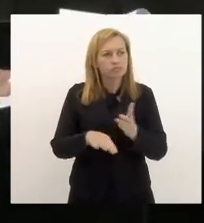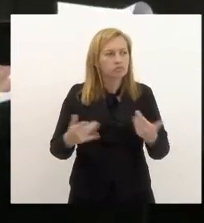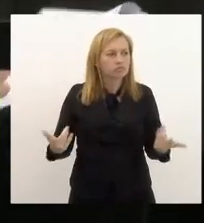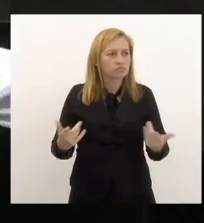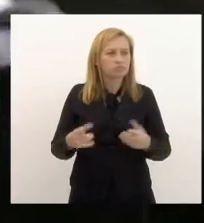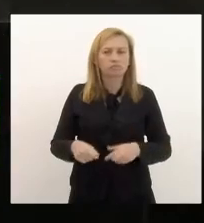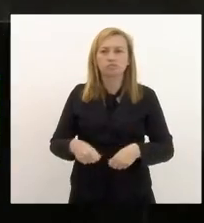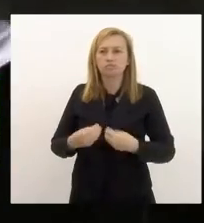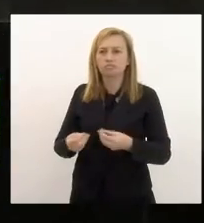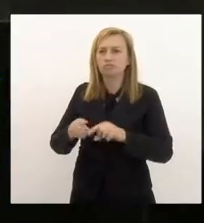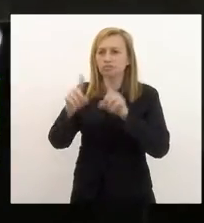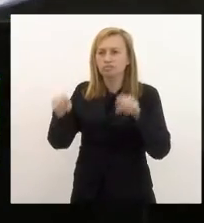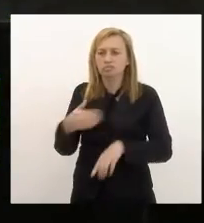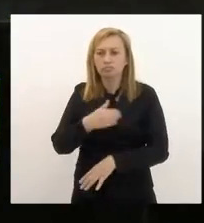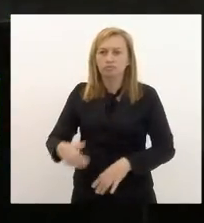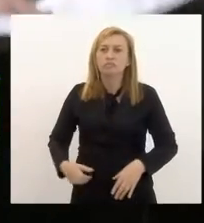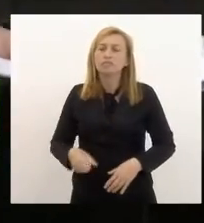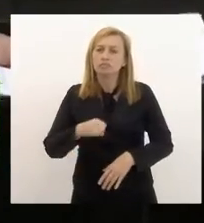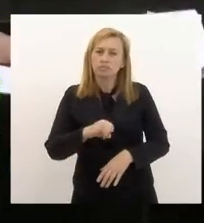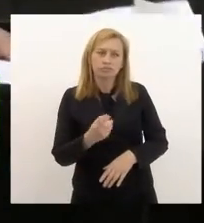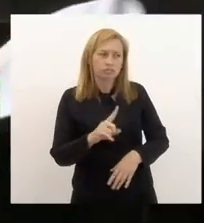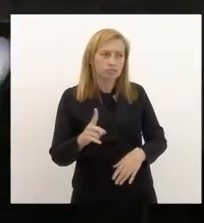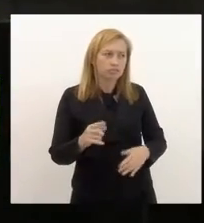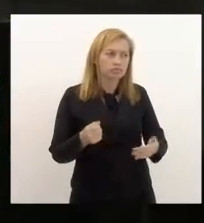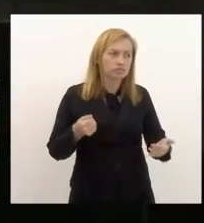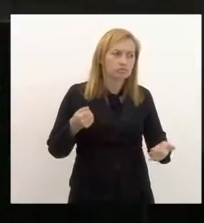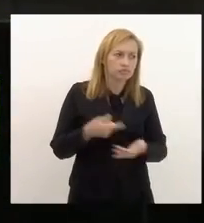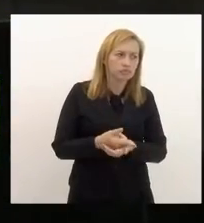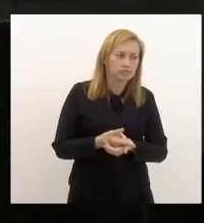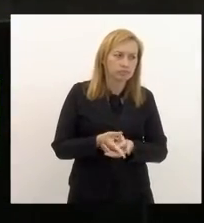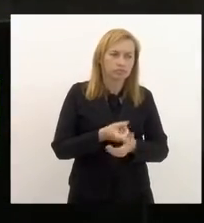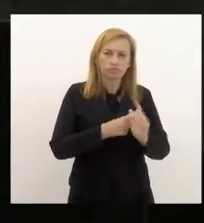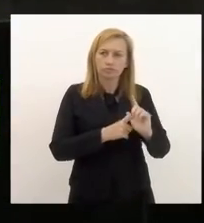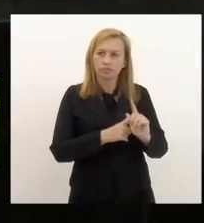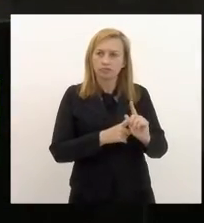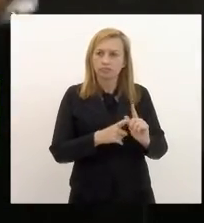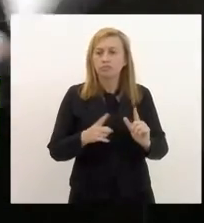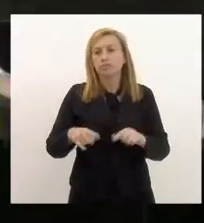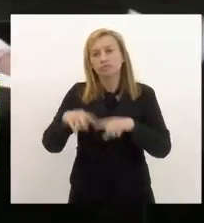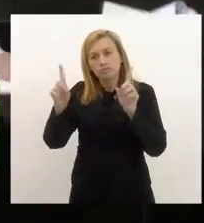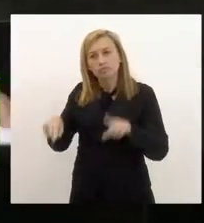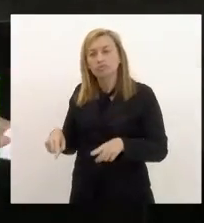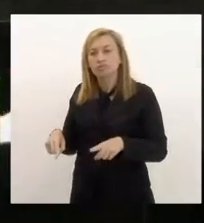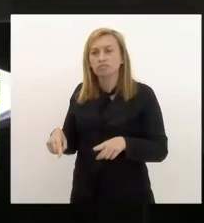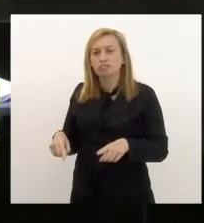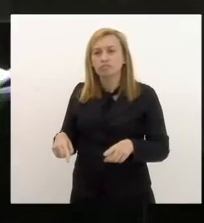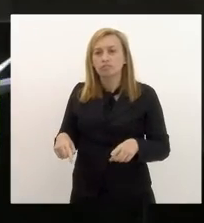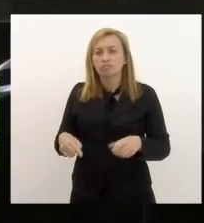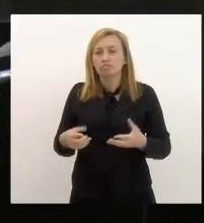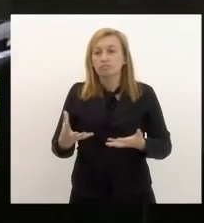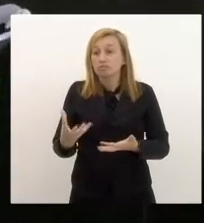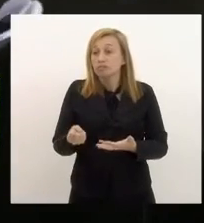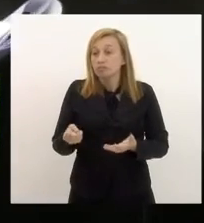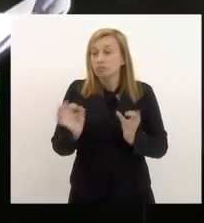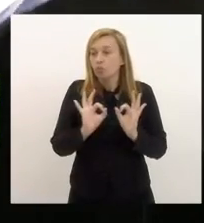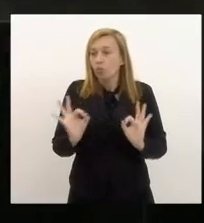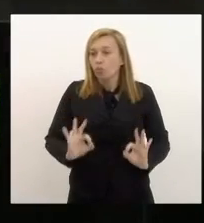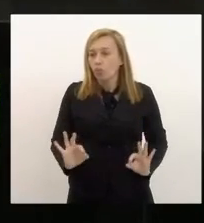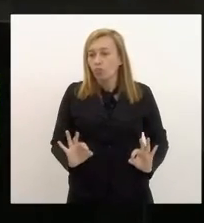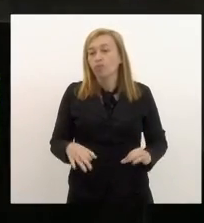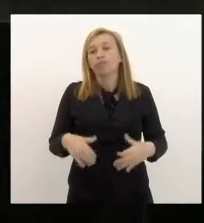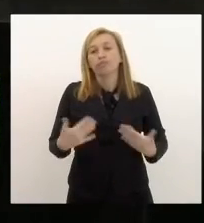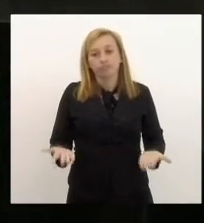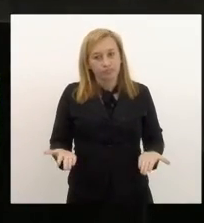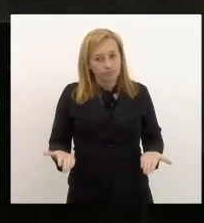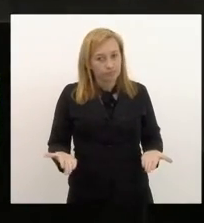funcionalismo público se não estraga continuar pagando você vê dores e o funcionalismo fica sem a reposição inflacionária